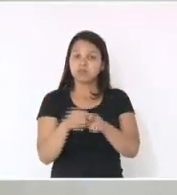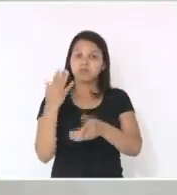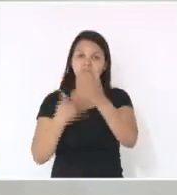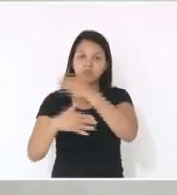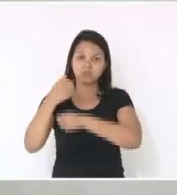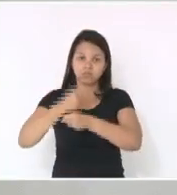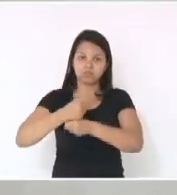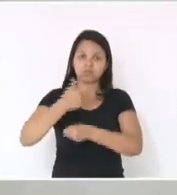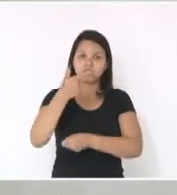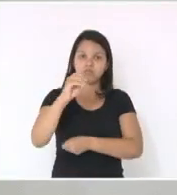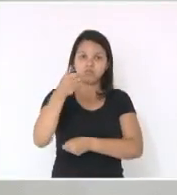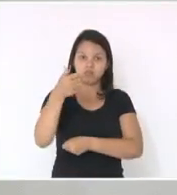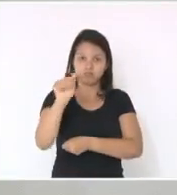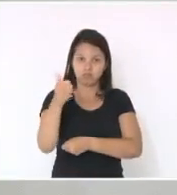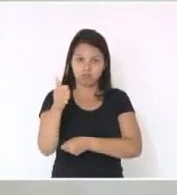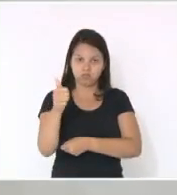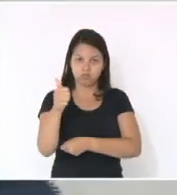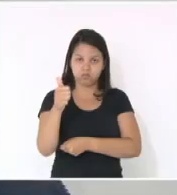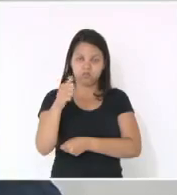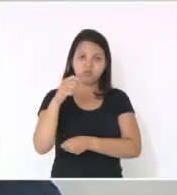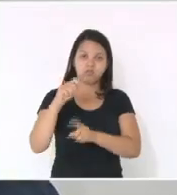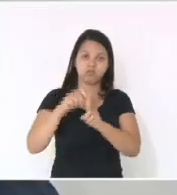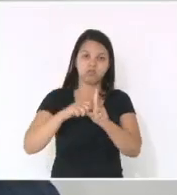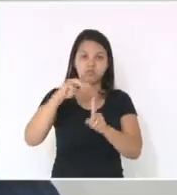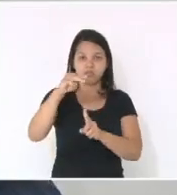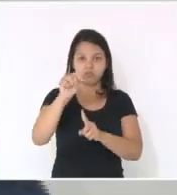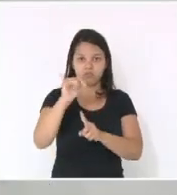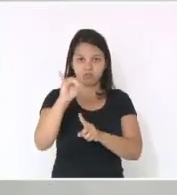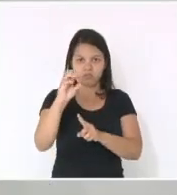ONU, a Organização das Nações Unidas,